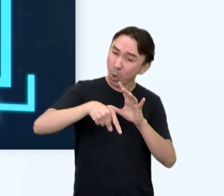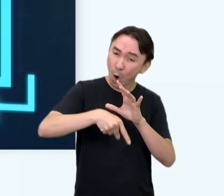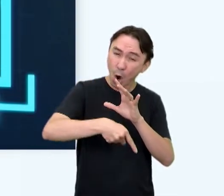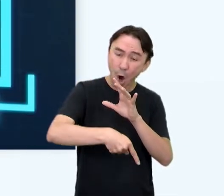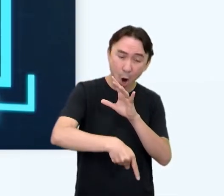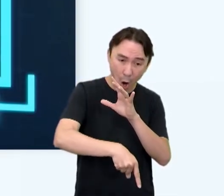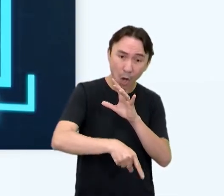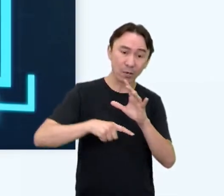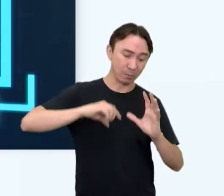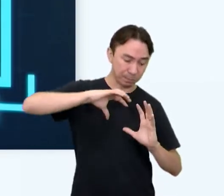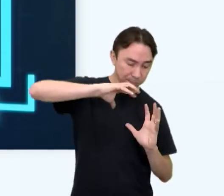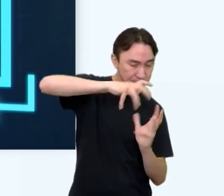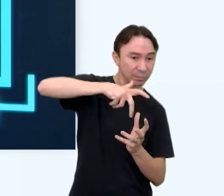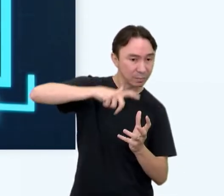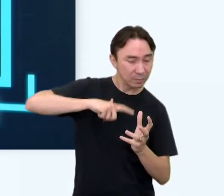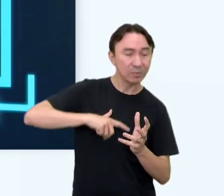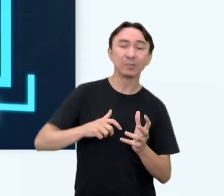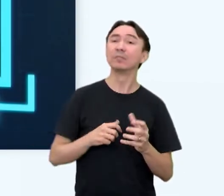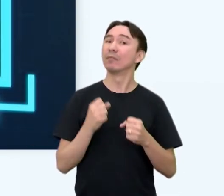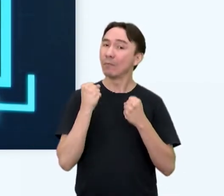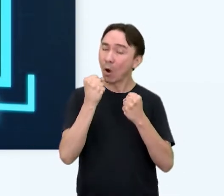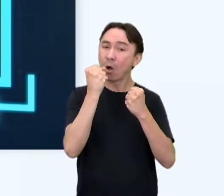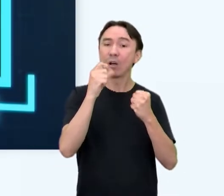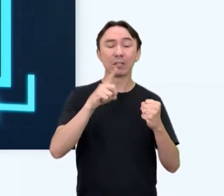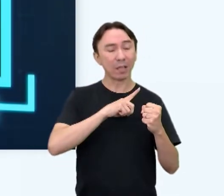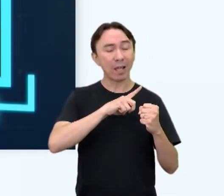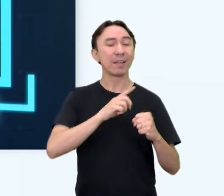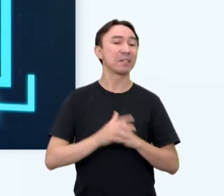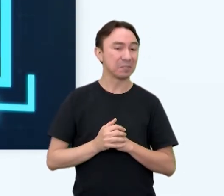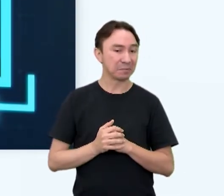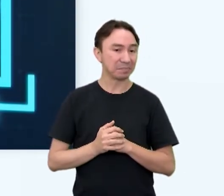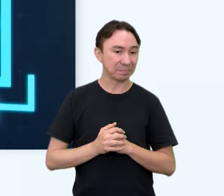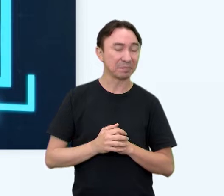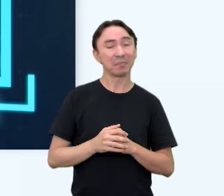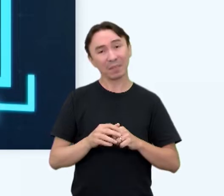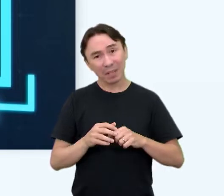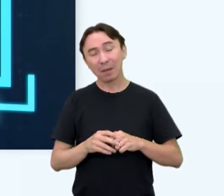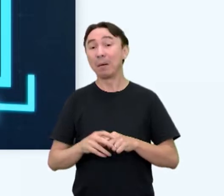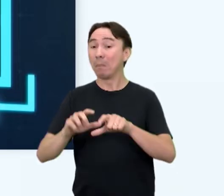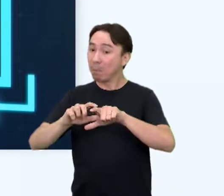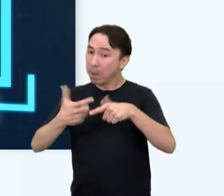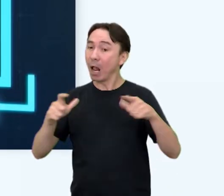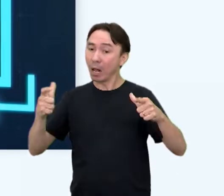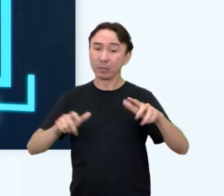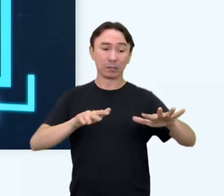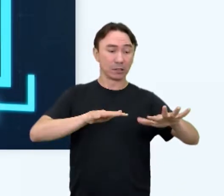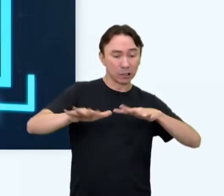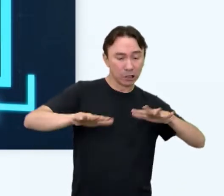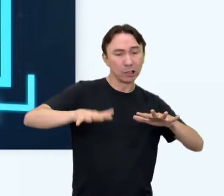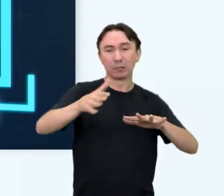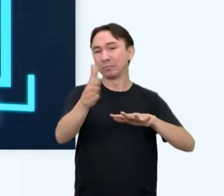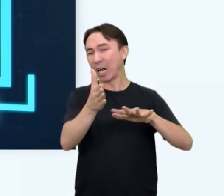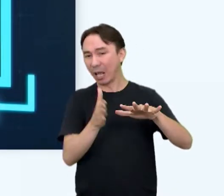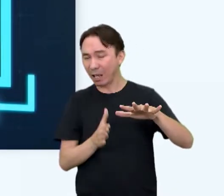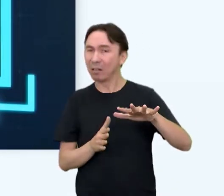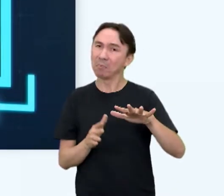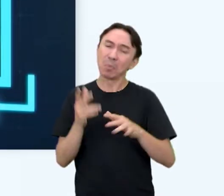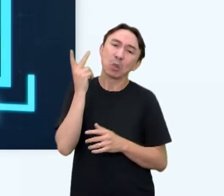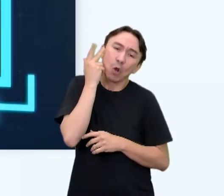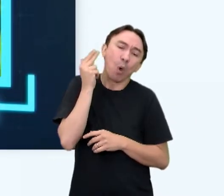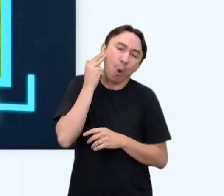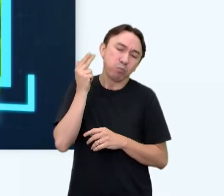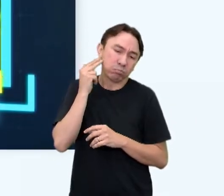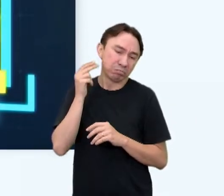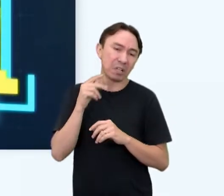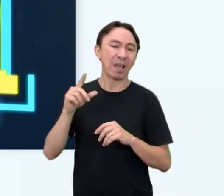no interior do planeta e a diferentes profundidades. A maioria dos abalos sísmicos é de origem natural, gerado